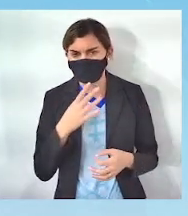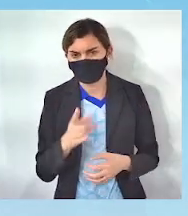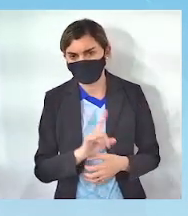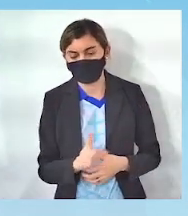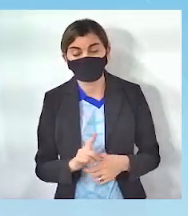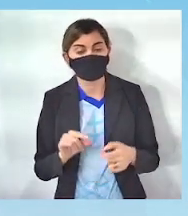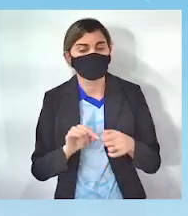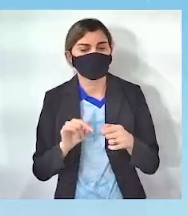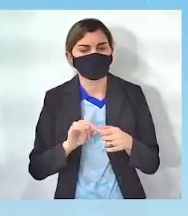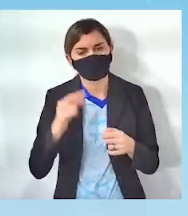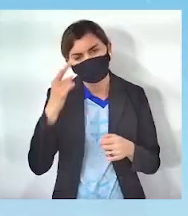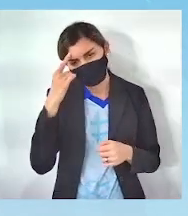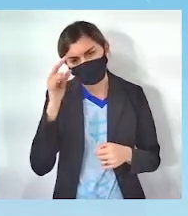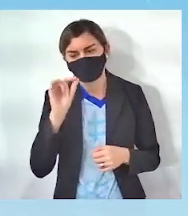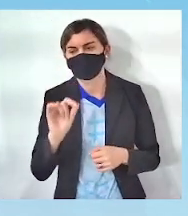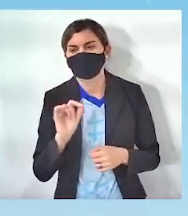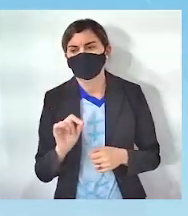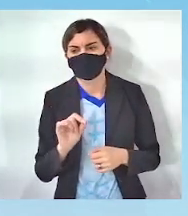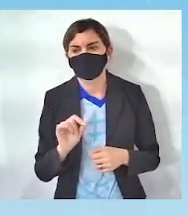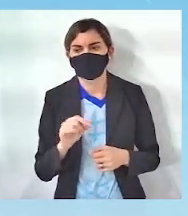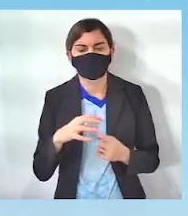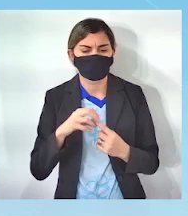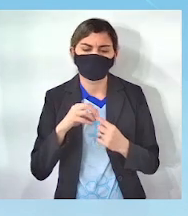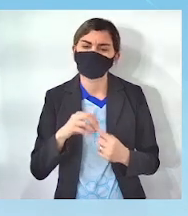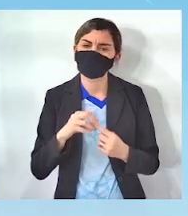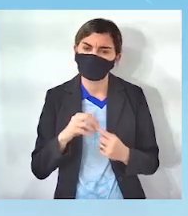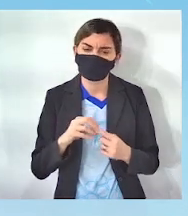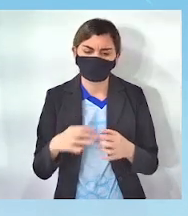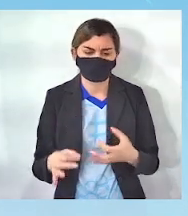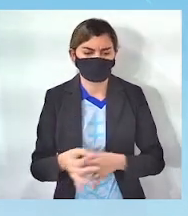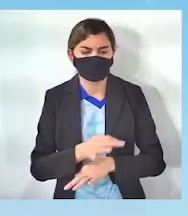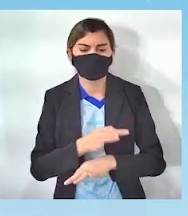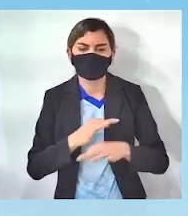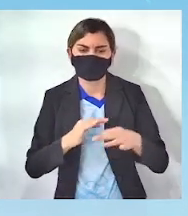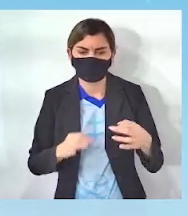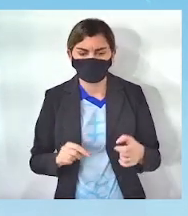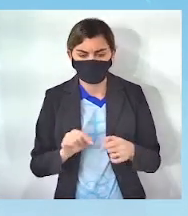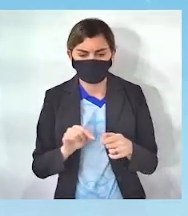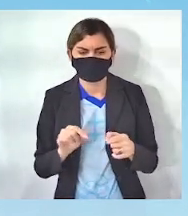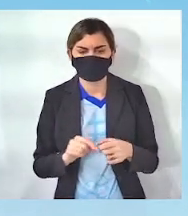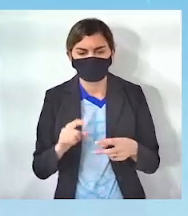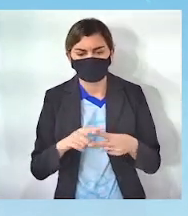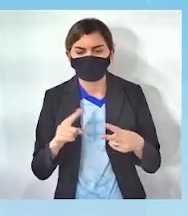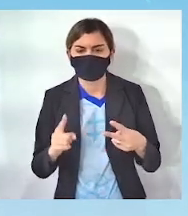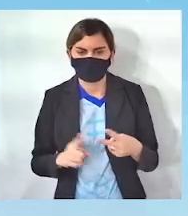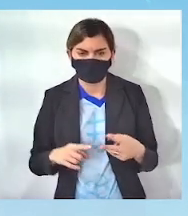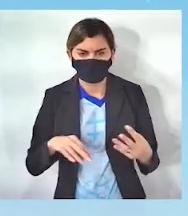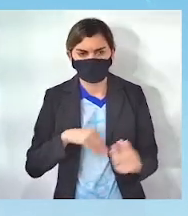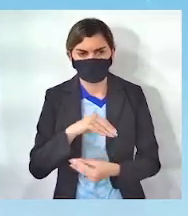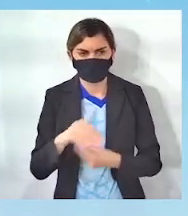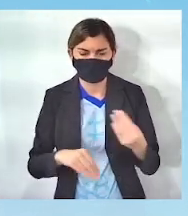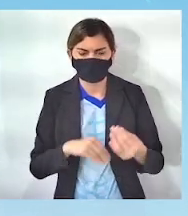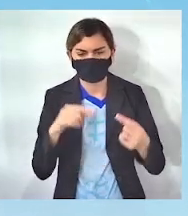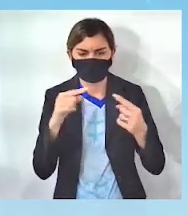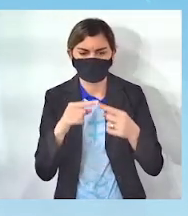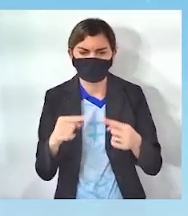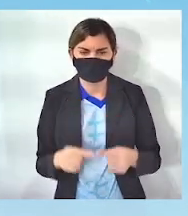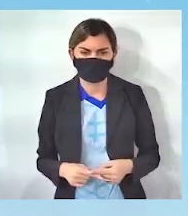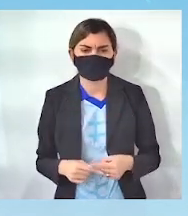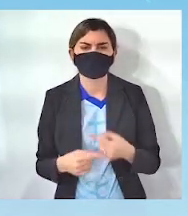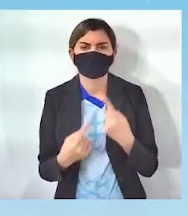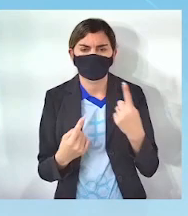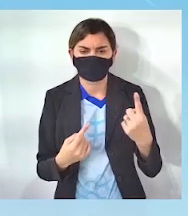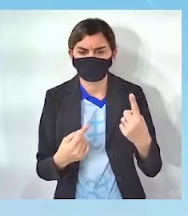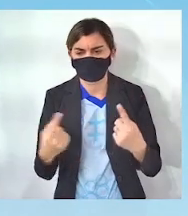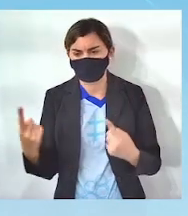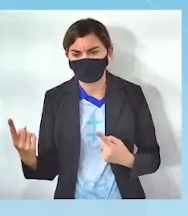que ele vai pensar? Dalton, uma única molécula formada por esses dois elementos, a combinação vai ser de 1